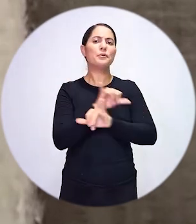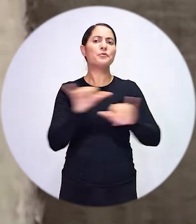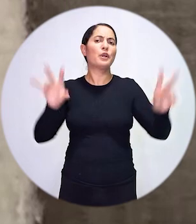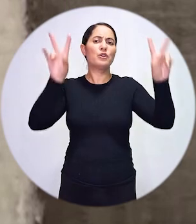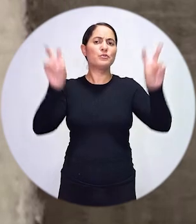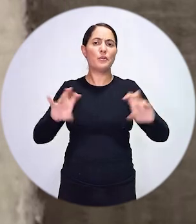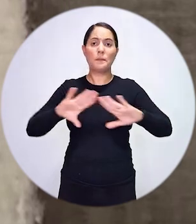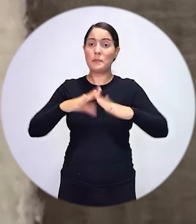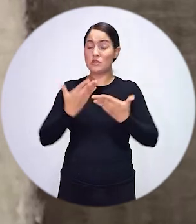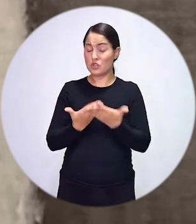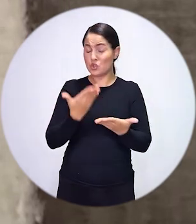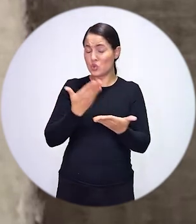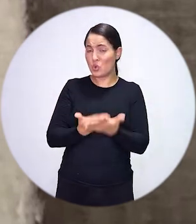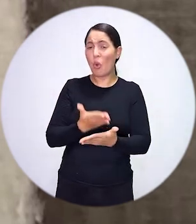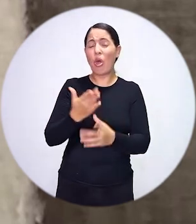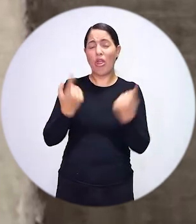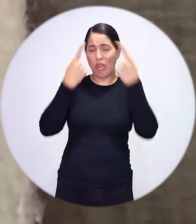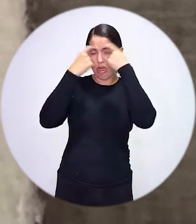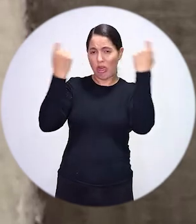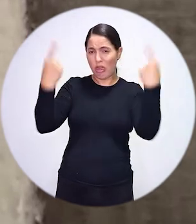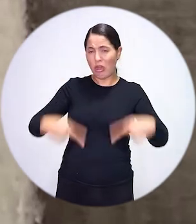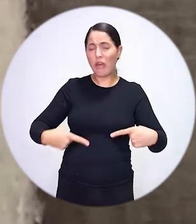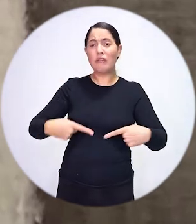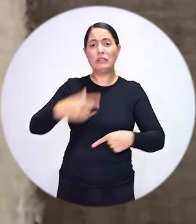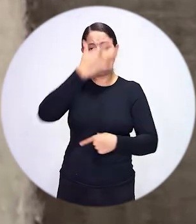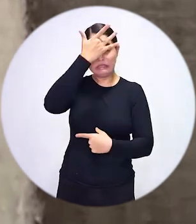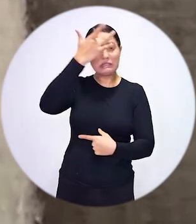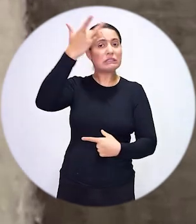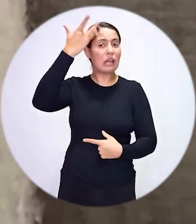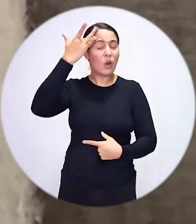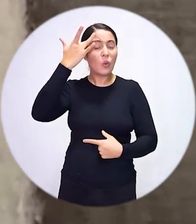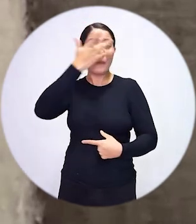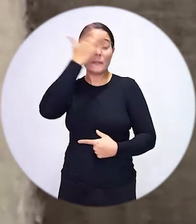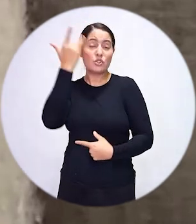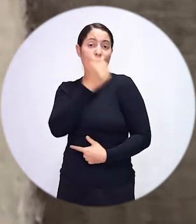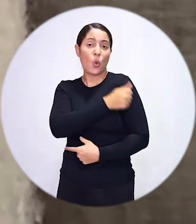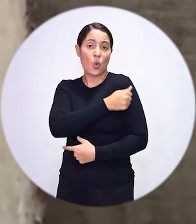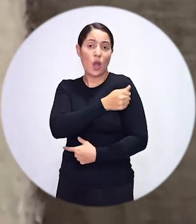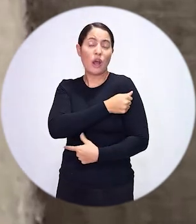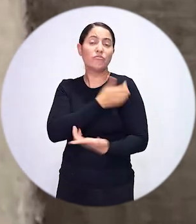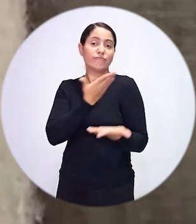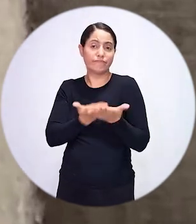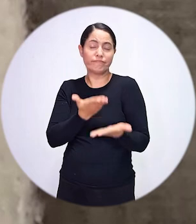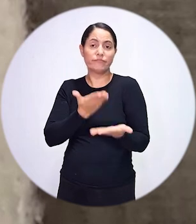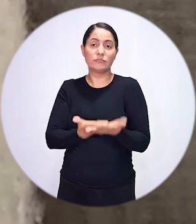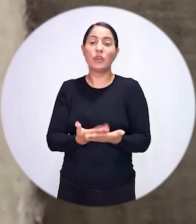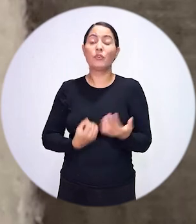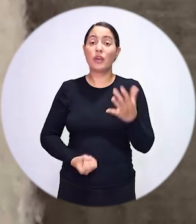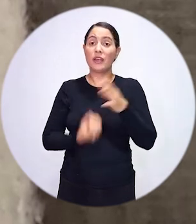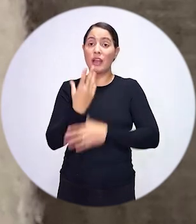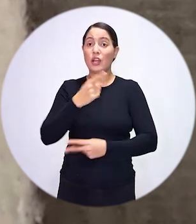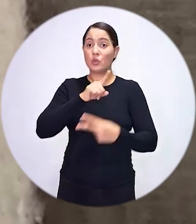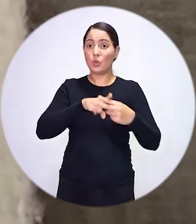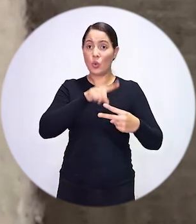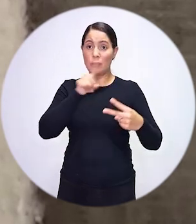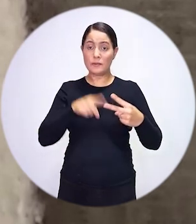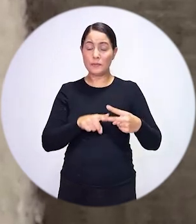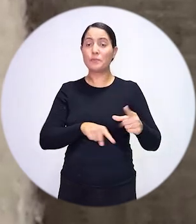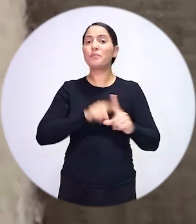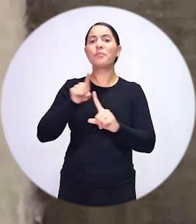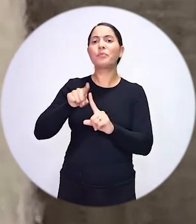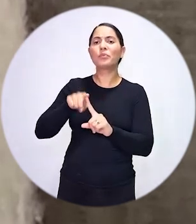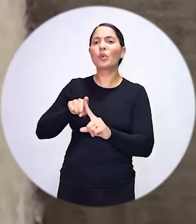para discutir a violência nas escolas e a saúde mental dos nossos estudantes e alunos. Foram criados 2 tipos